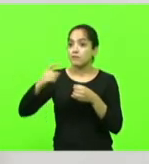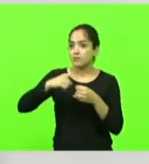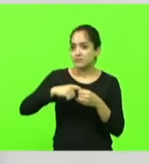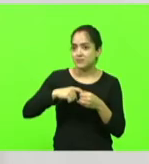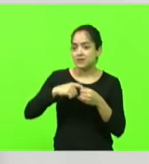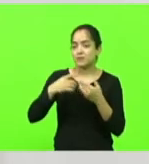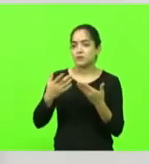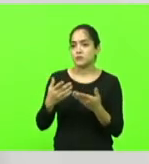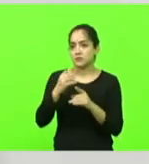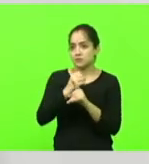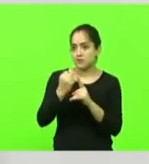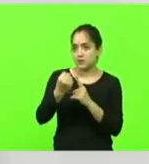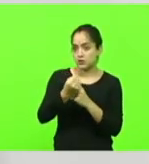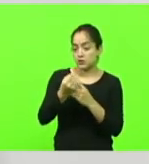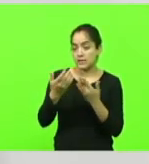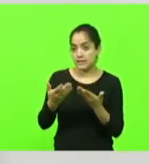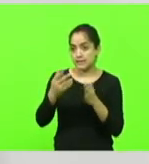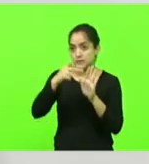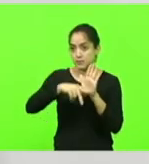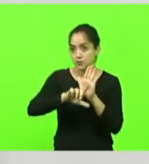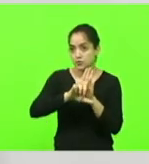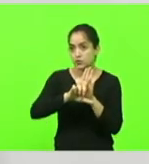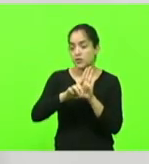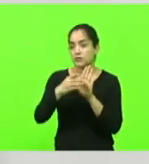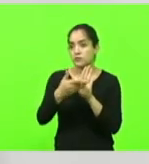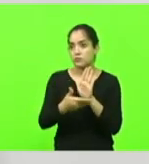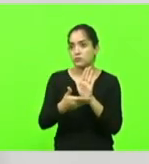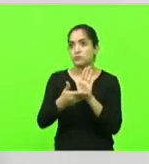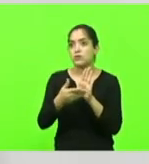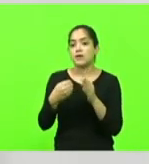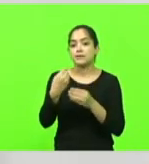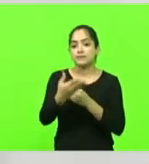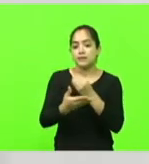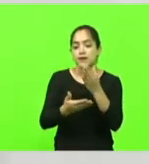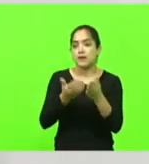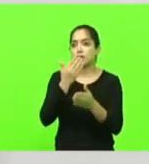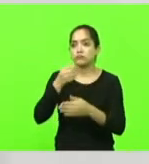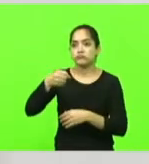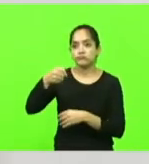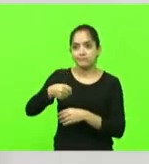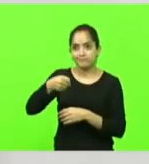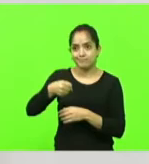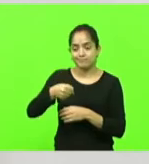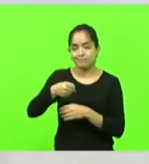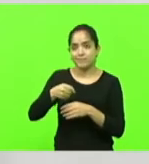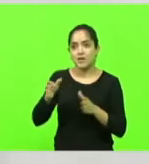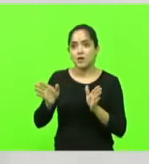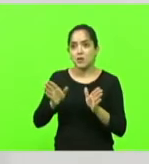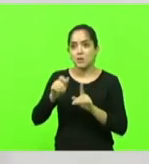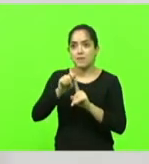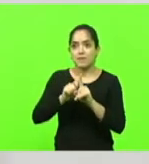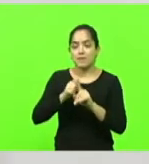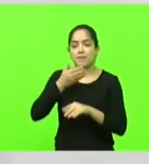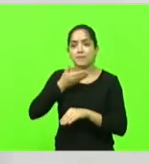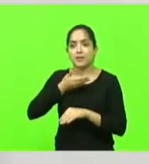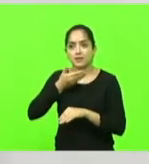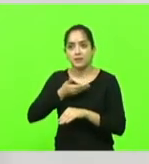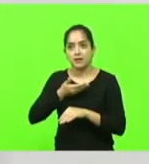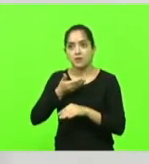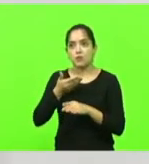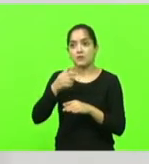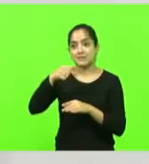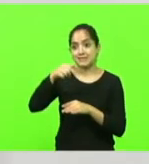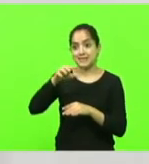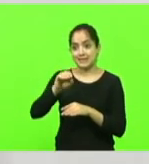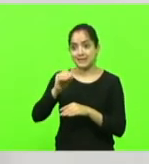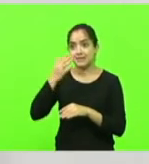Entre esses projetos, estão a entrega de cesta de alimentos para as famílias no Natal, No mês de abril, foram 70 crianças de